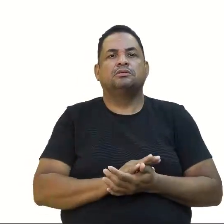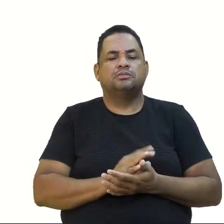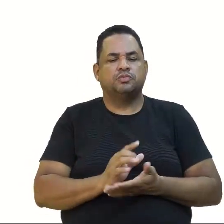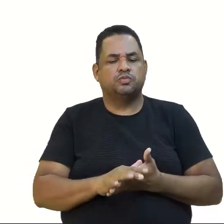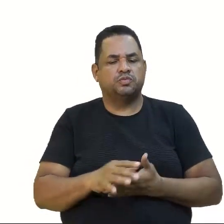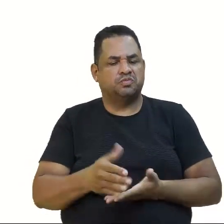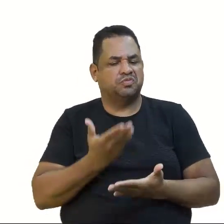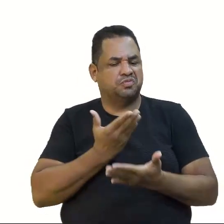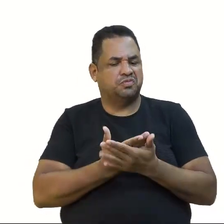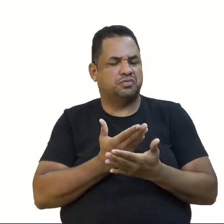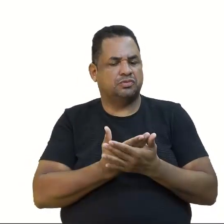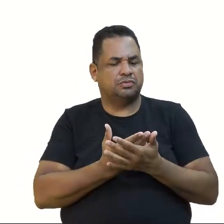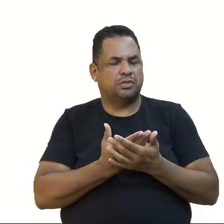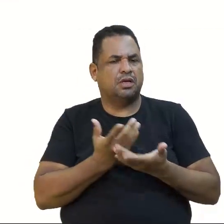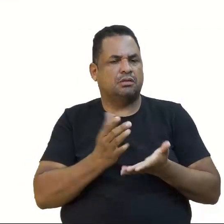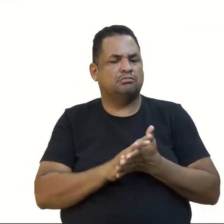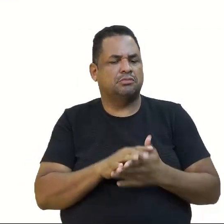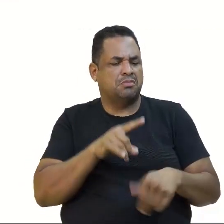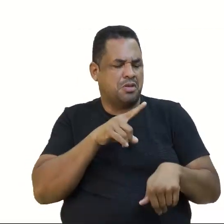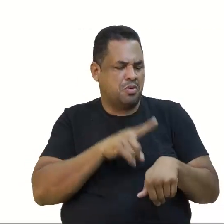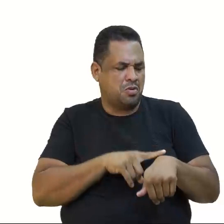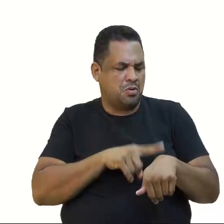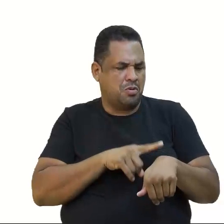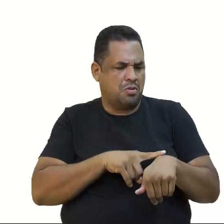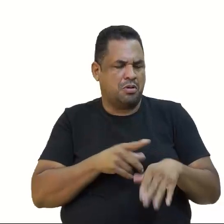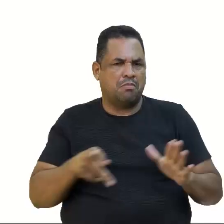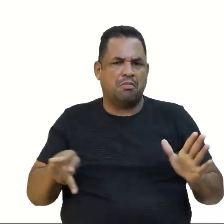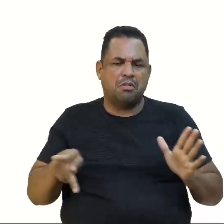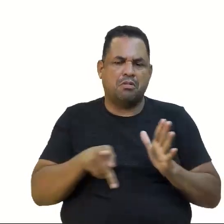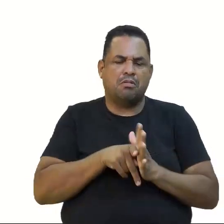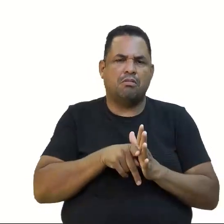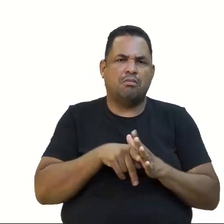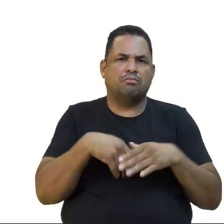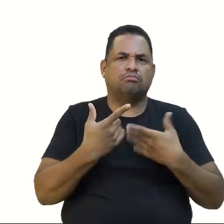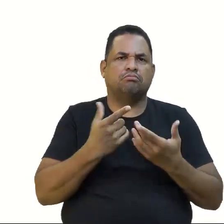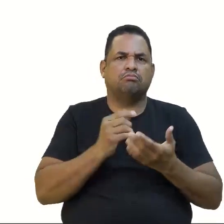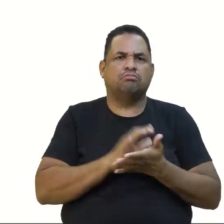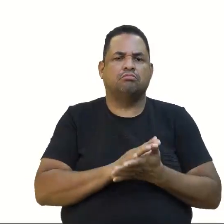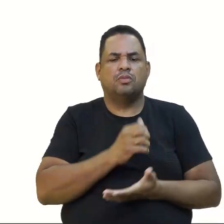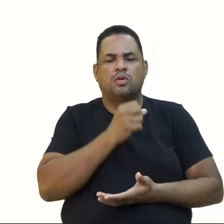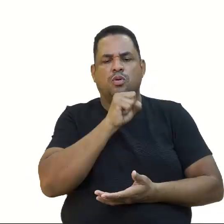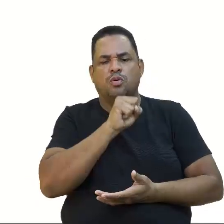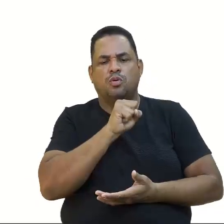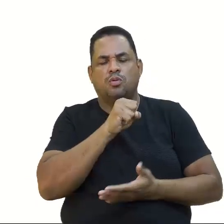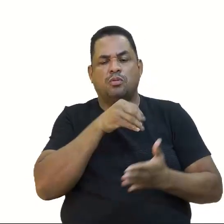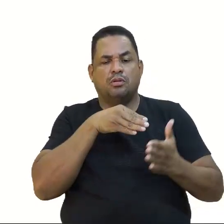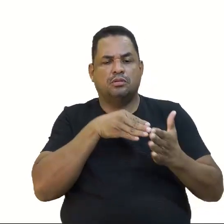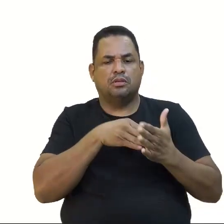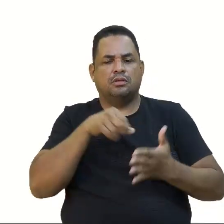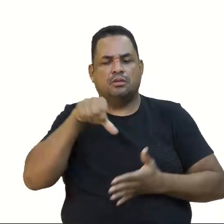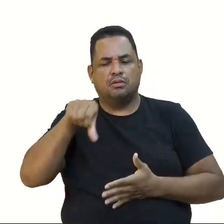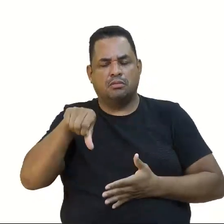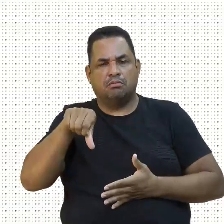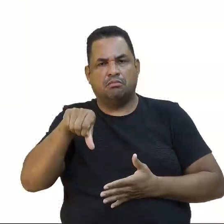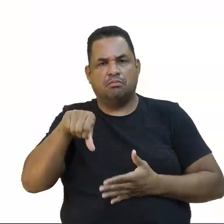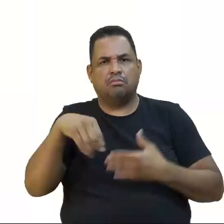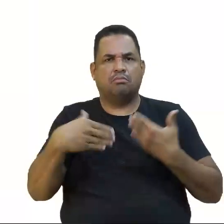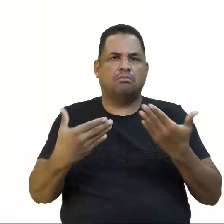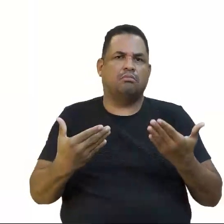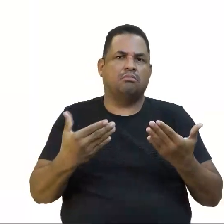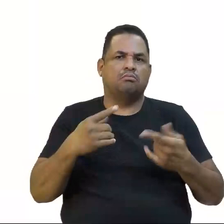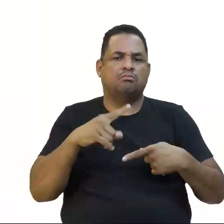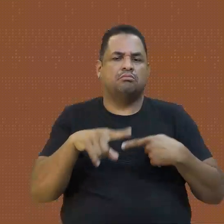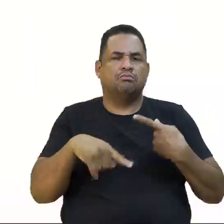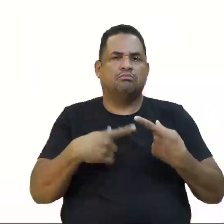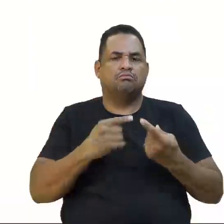um horário específico. Aquele horário é das 8 às 9. É horário que não tem nada para fazer, não